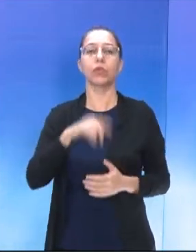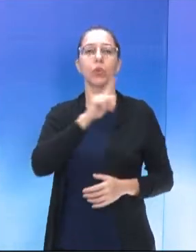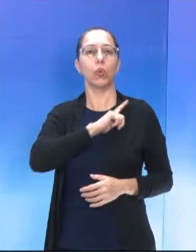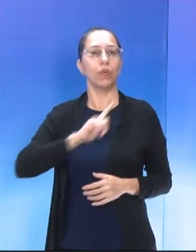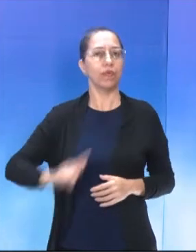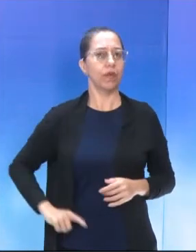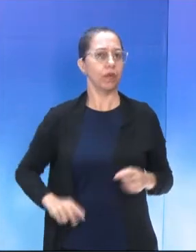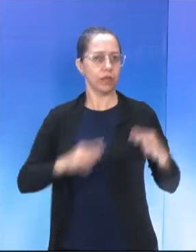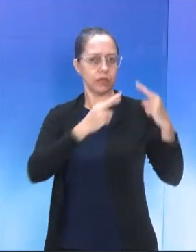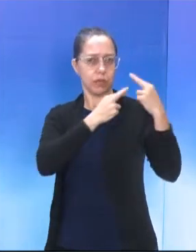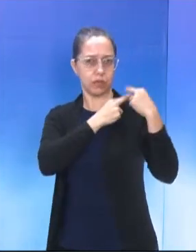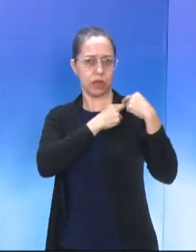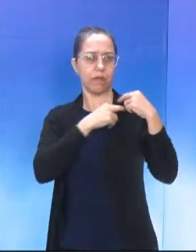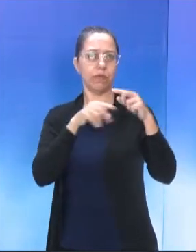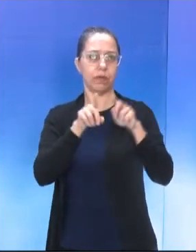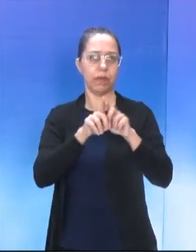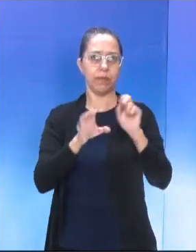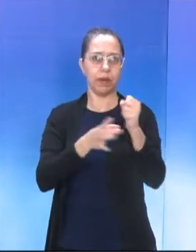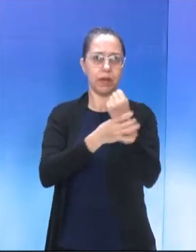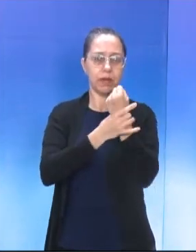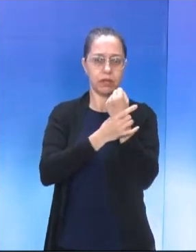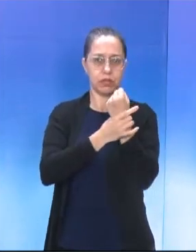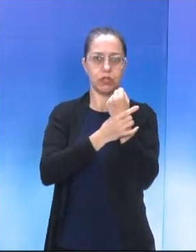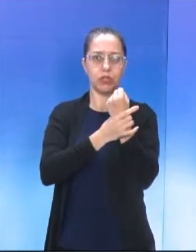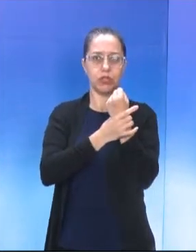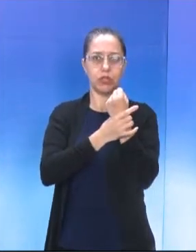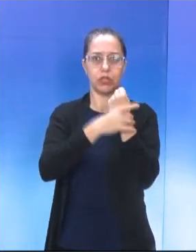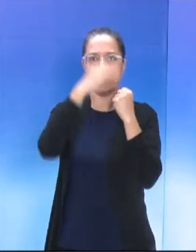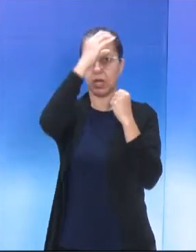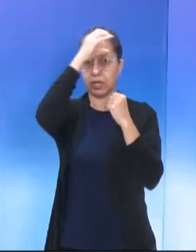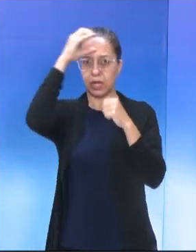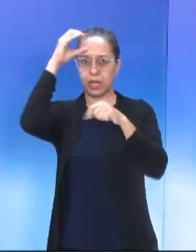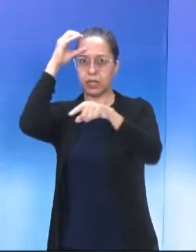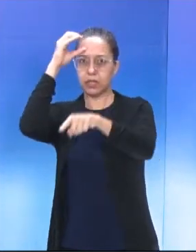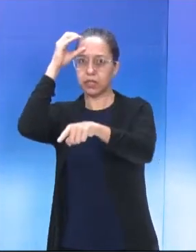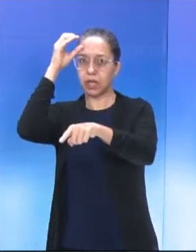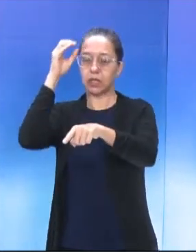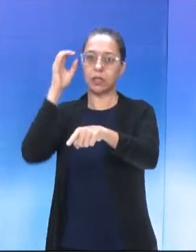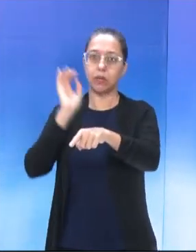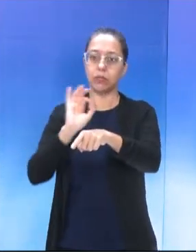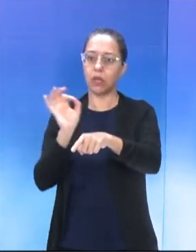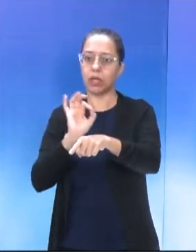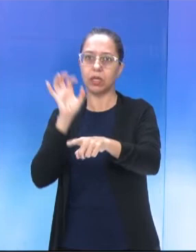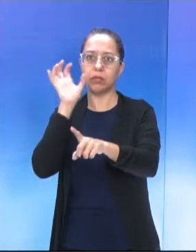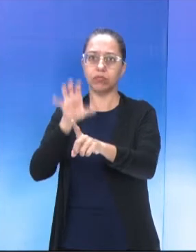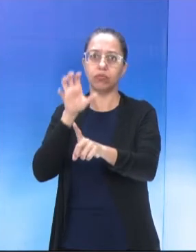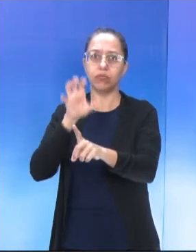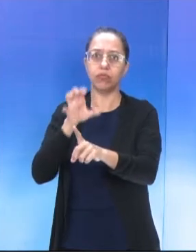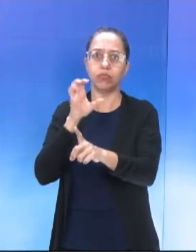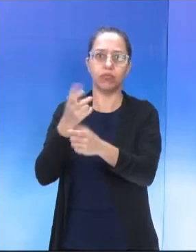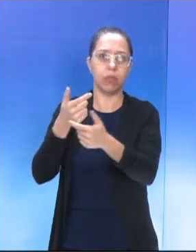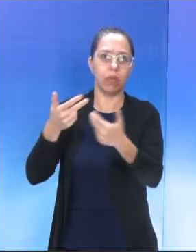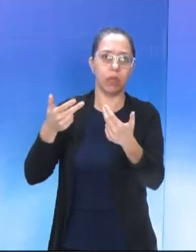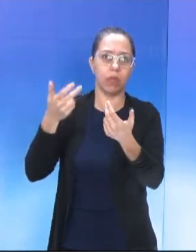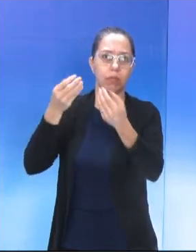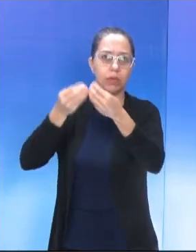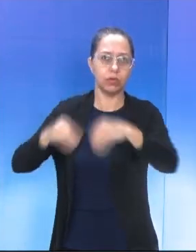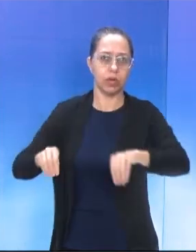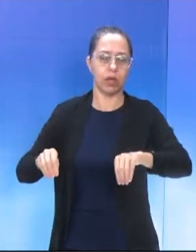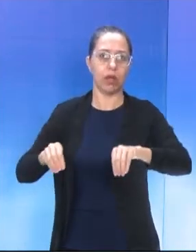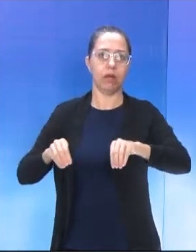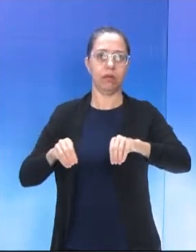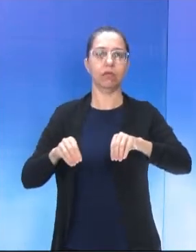é responsável por garantir ao cidadão que ele não seja manipulado, garantir ações, políticas